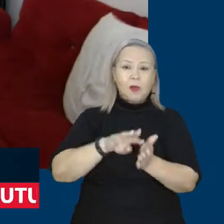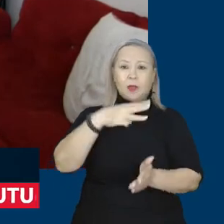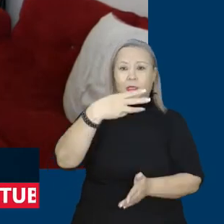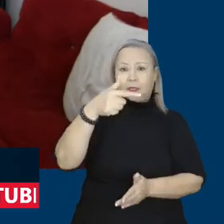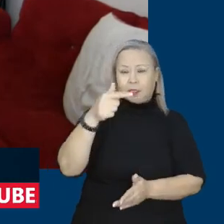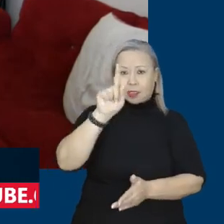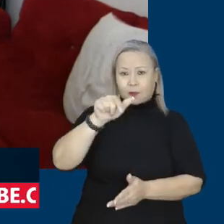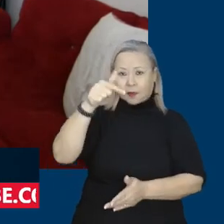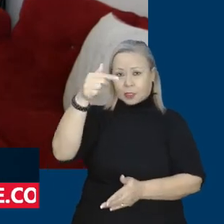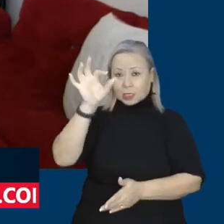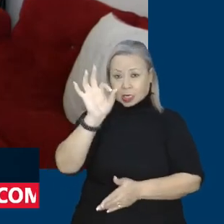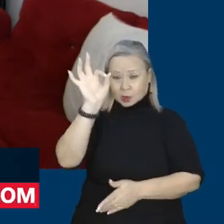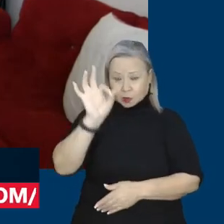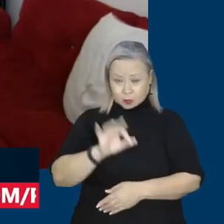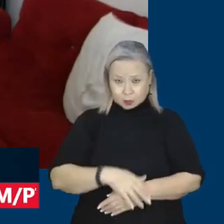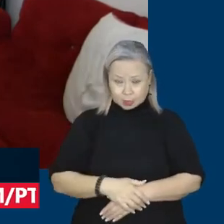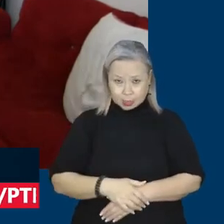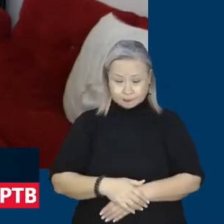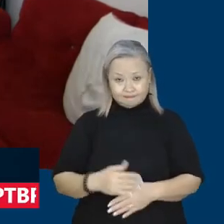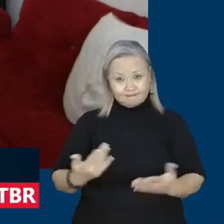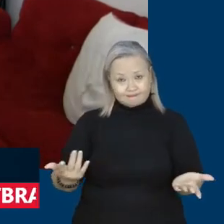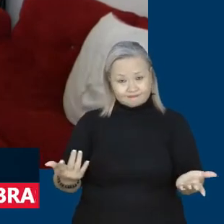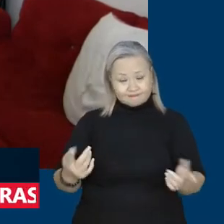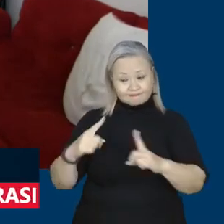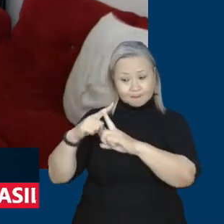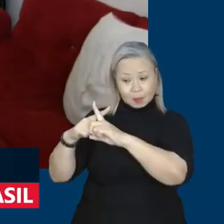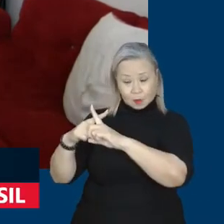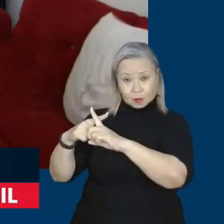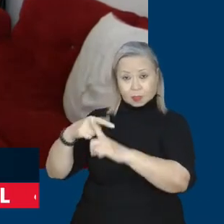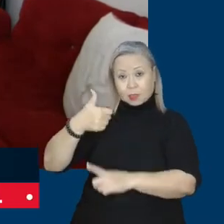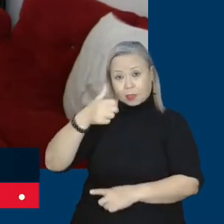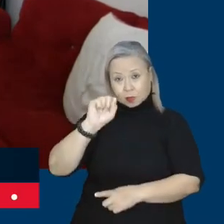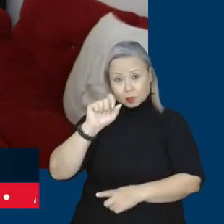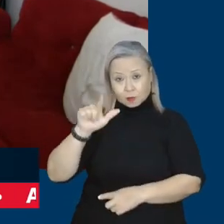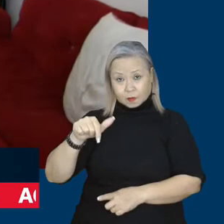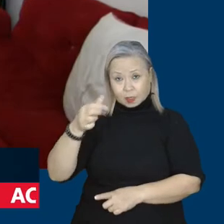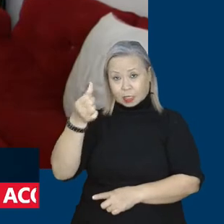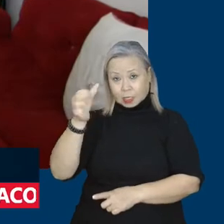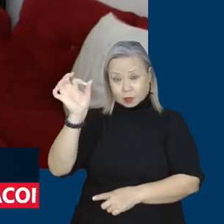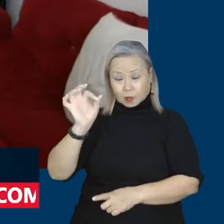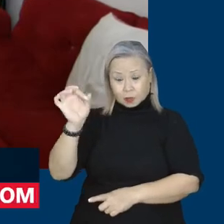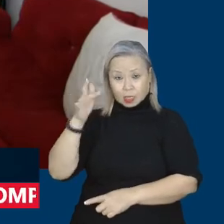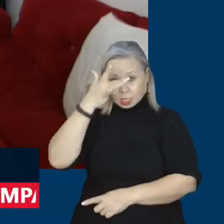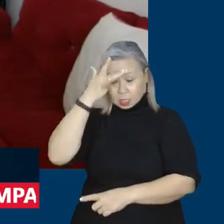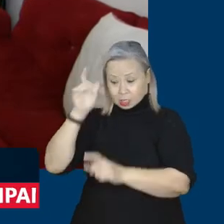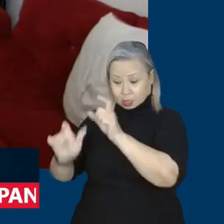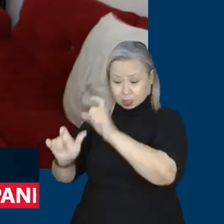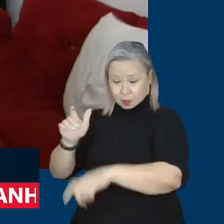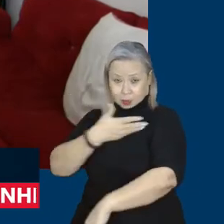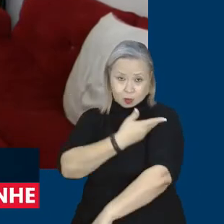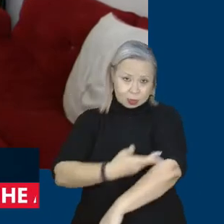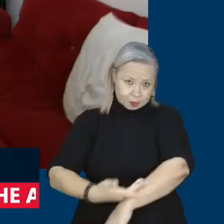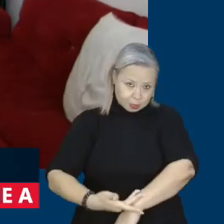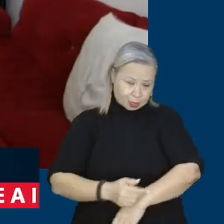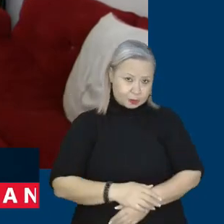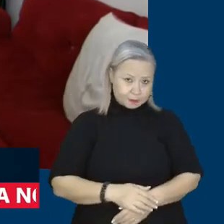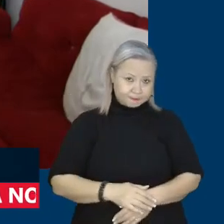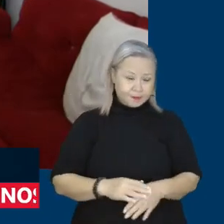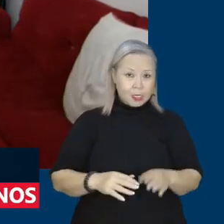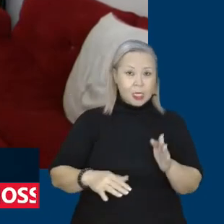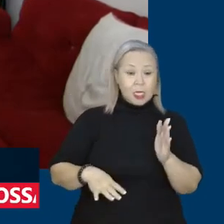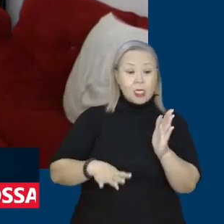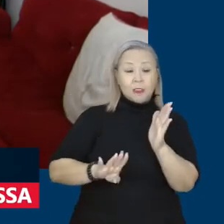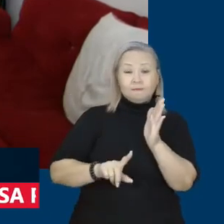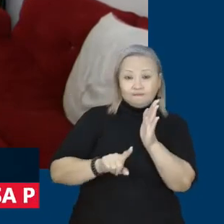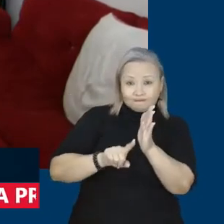37,7% contra 18,6% é dos brancos e o índice é também maior no Nordeste e